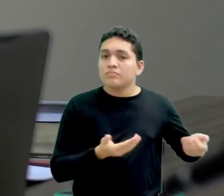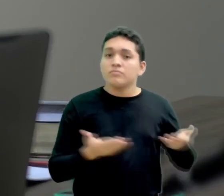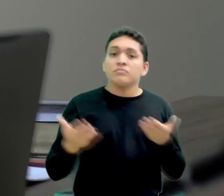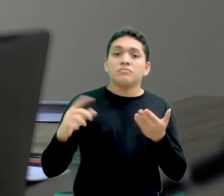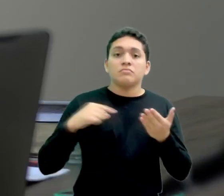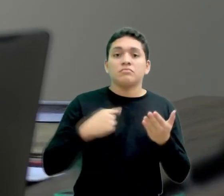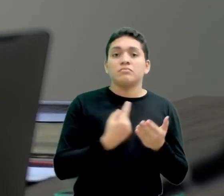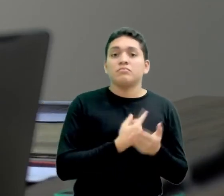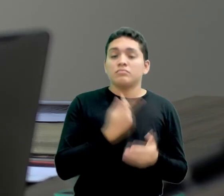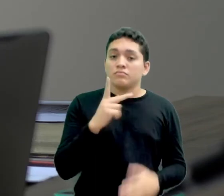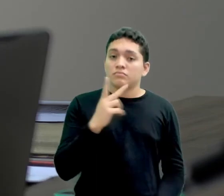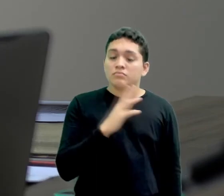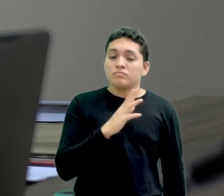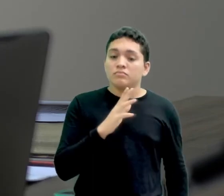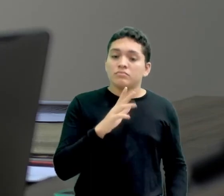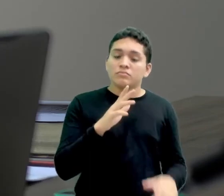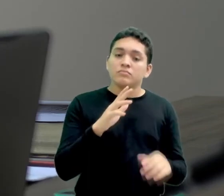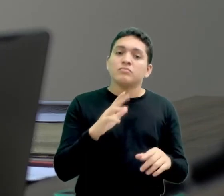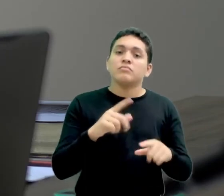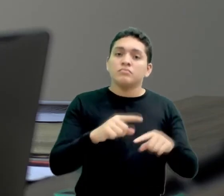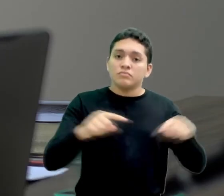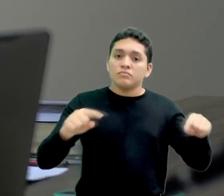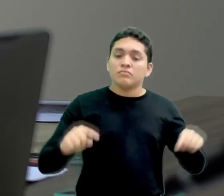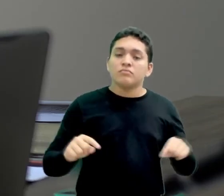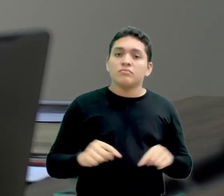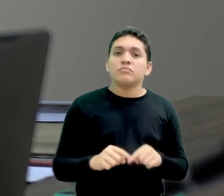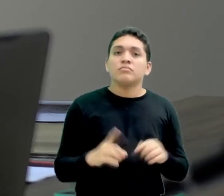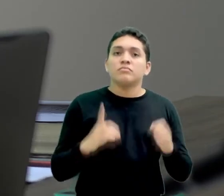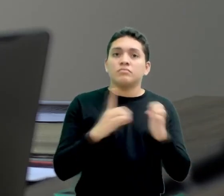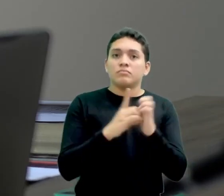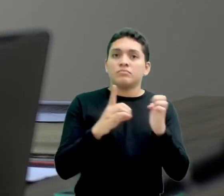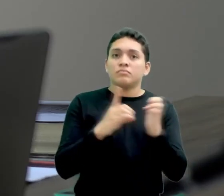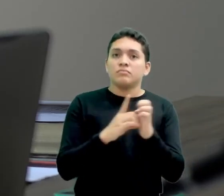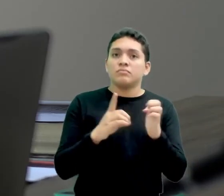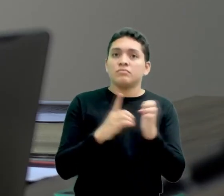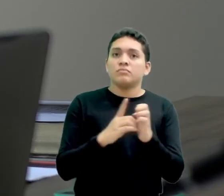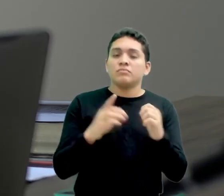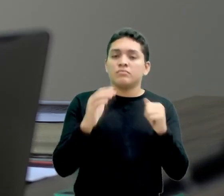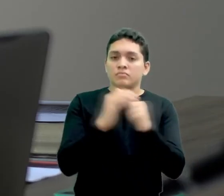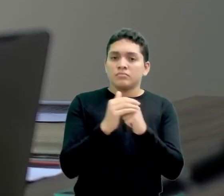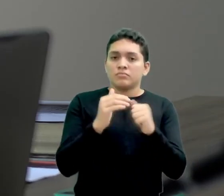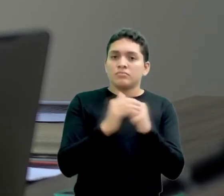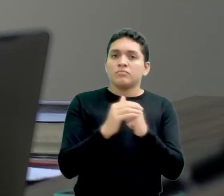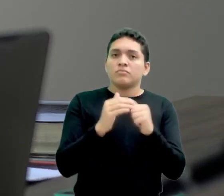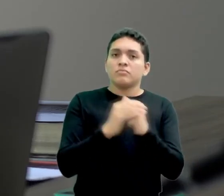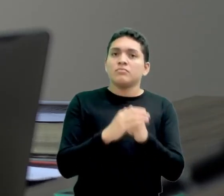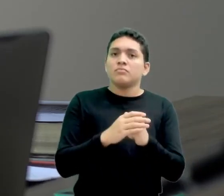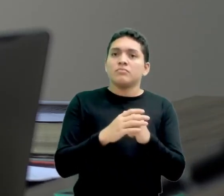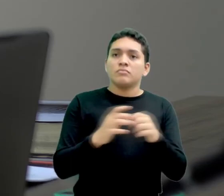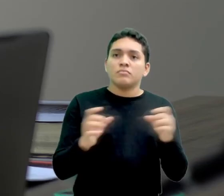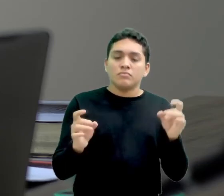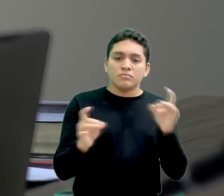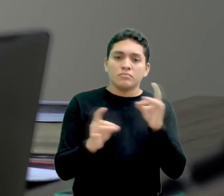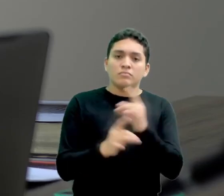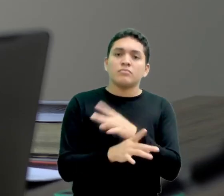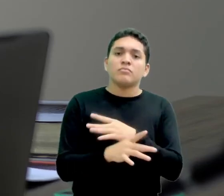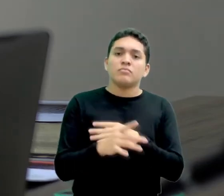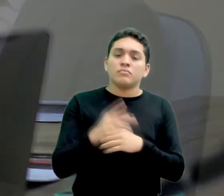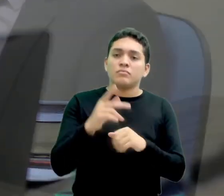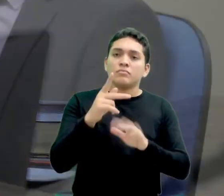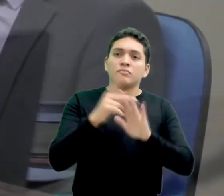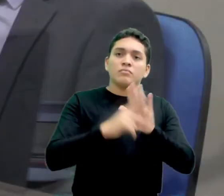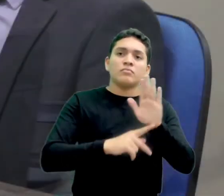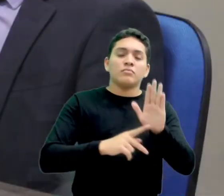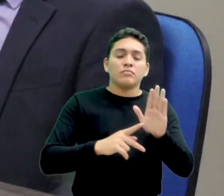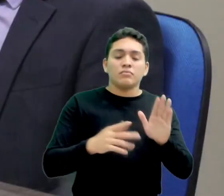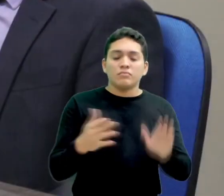glorificado em sua classe dominical. Irmão Genilson Henrique, por favor, ore nesse momento, encerrando esta programação. Amém.